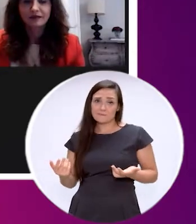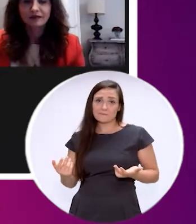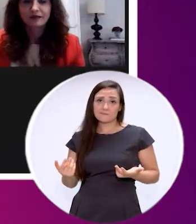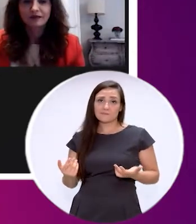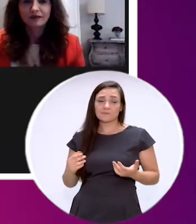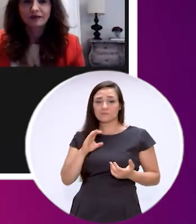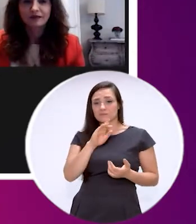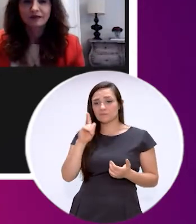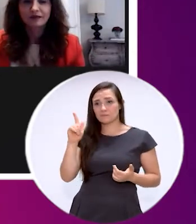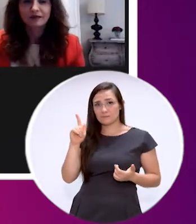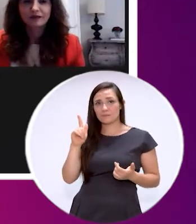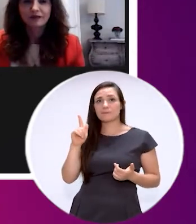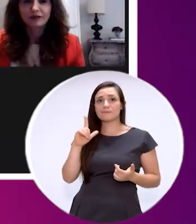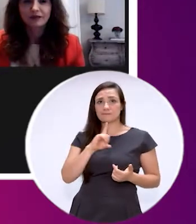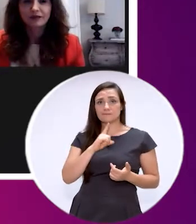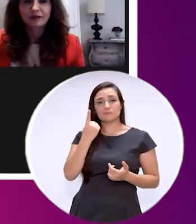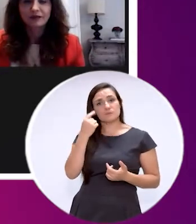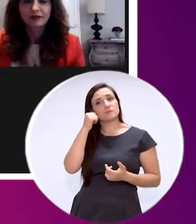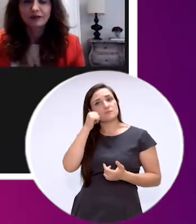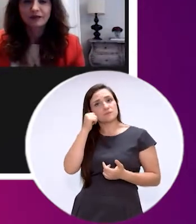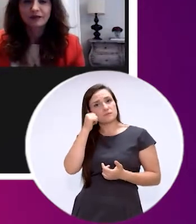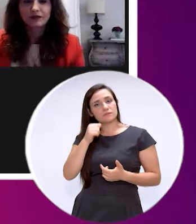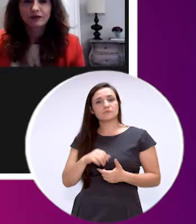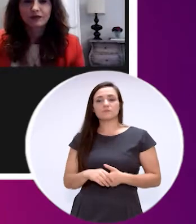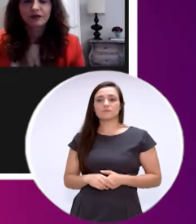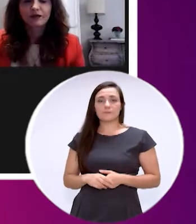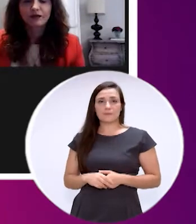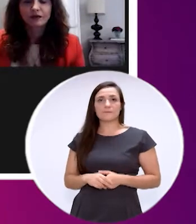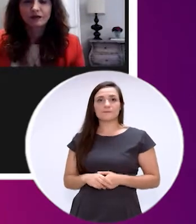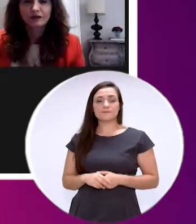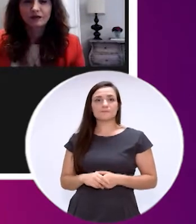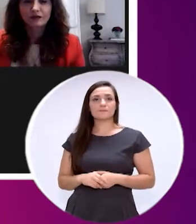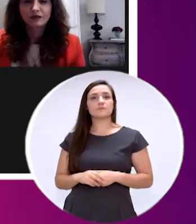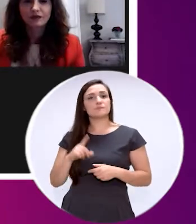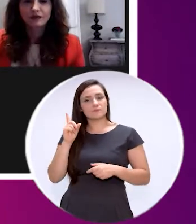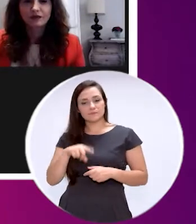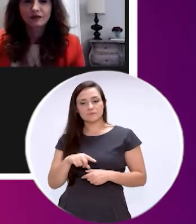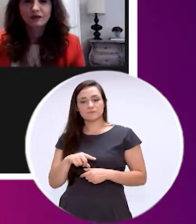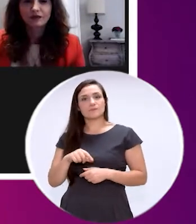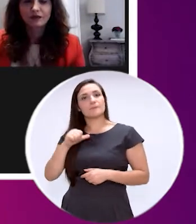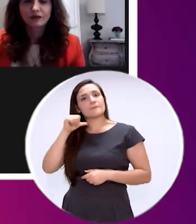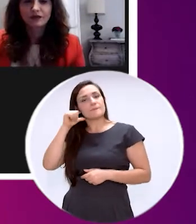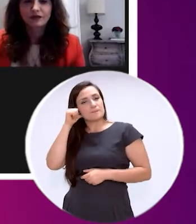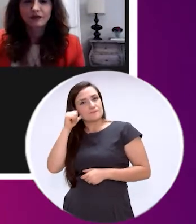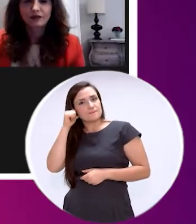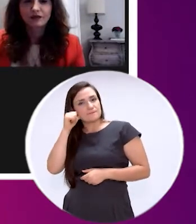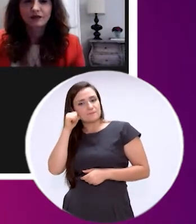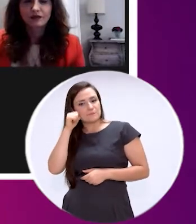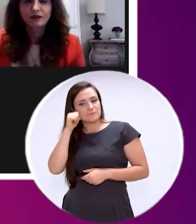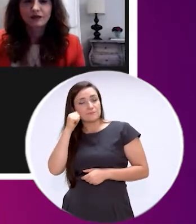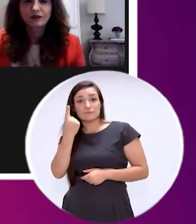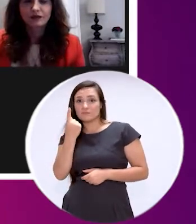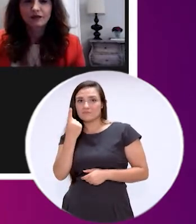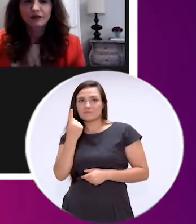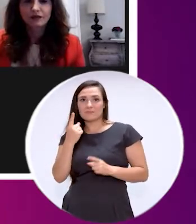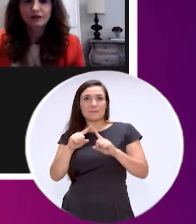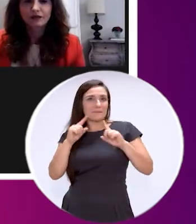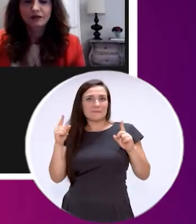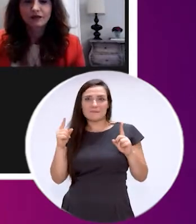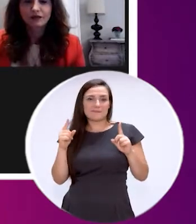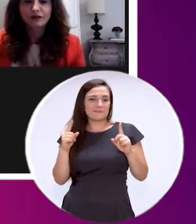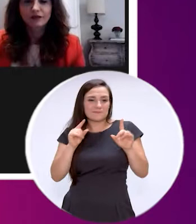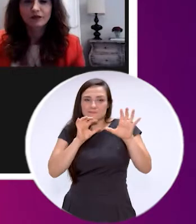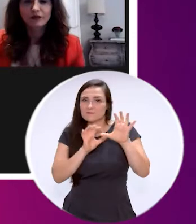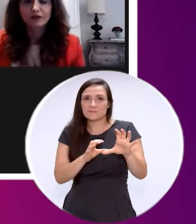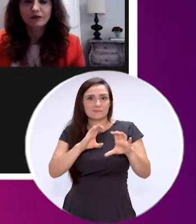foi eleita, mas assumiu o mandato, quando tirou, também tem cara de homem. E eu acredito